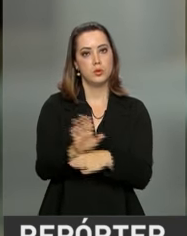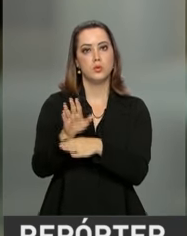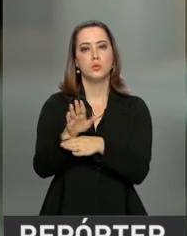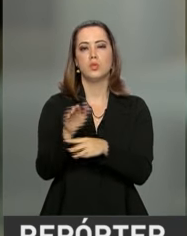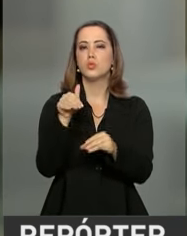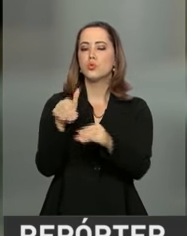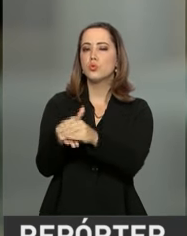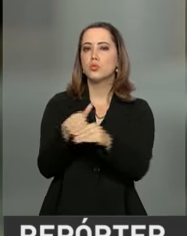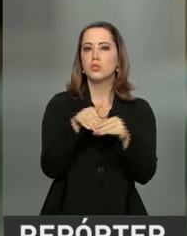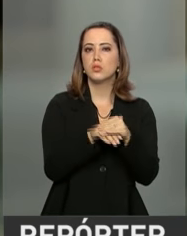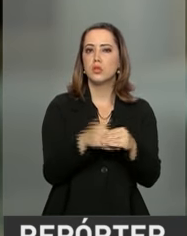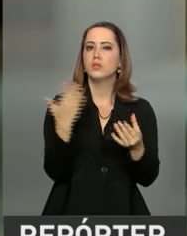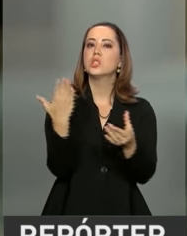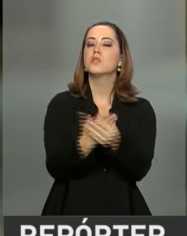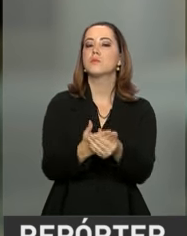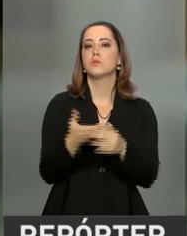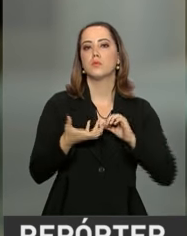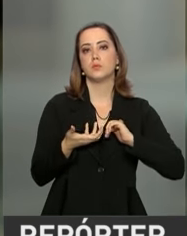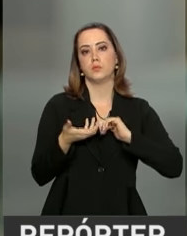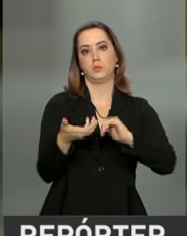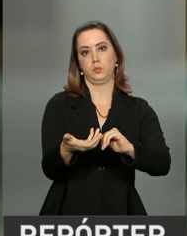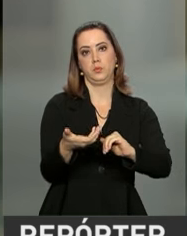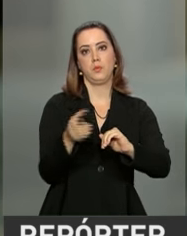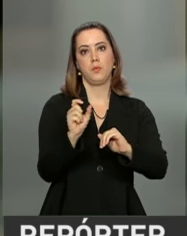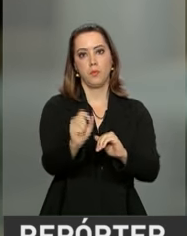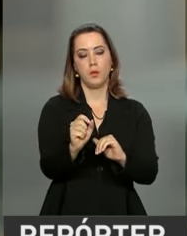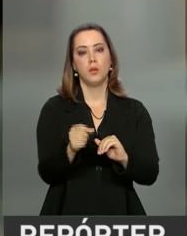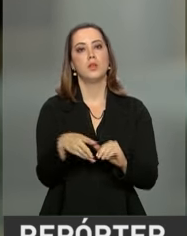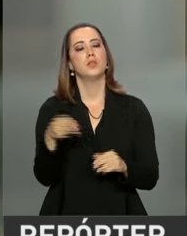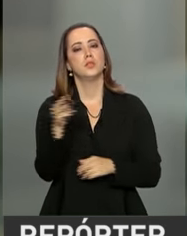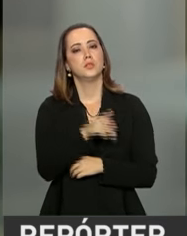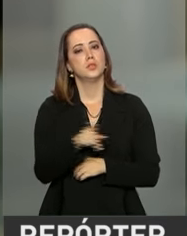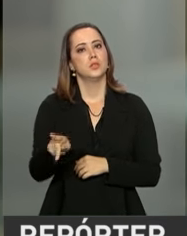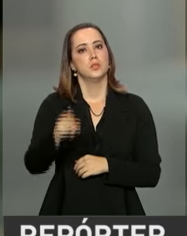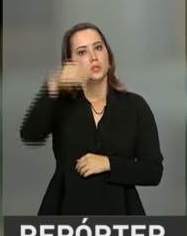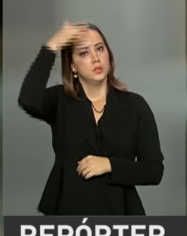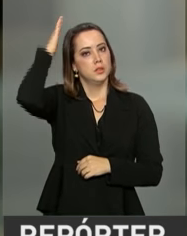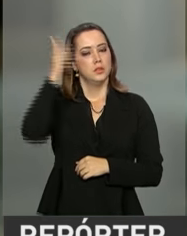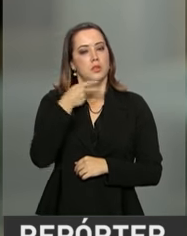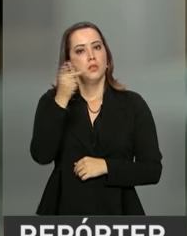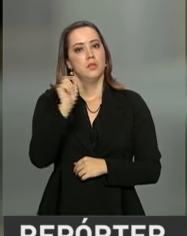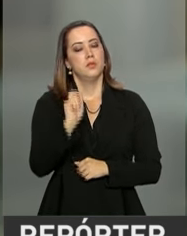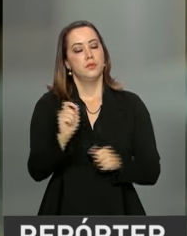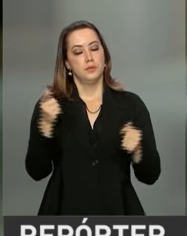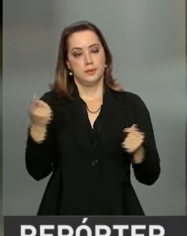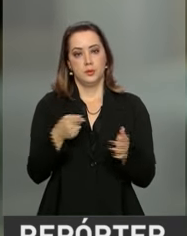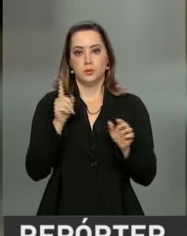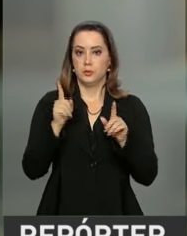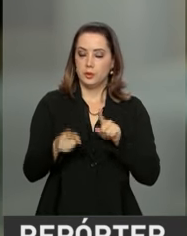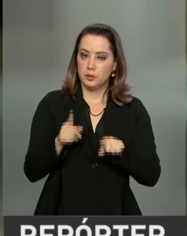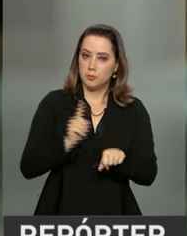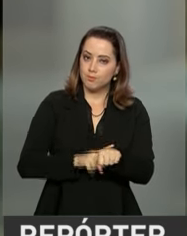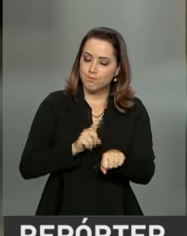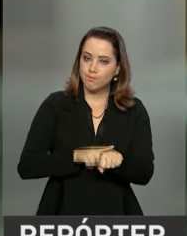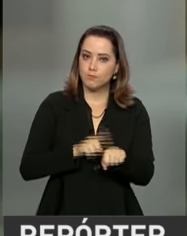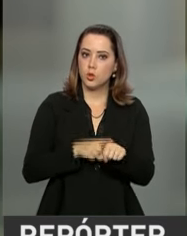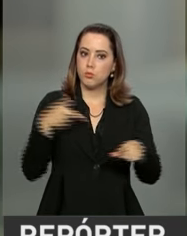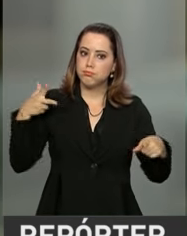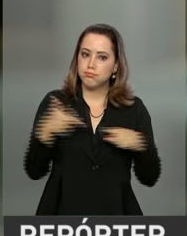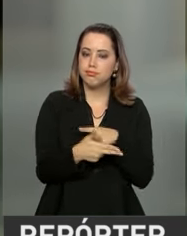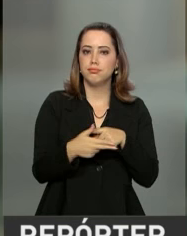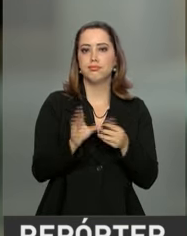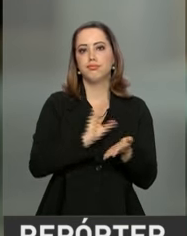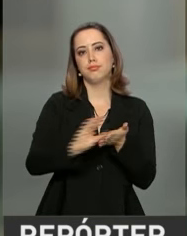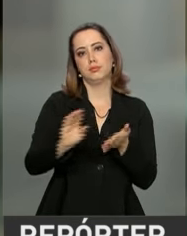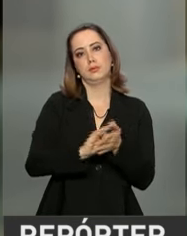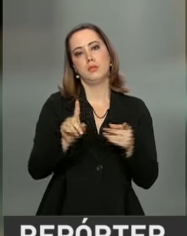ainda precisam ser aprovados pelo Congresso Nacional. Michel Temer disse que apesar de ser um momento de corte de gastos, a liberação de recursos está sendo